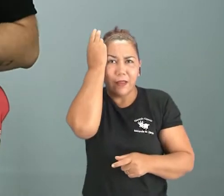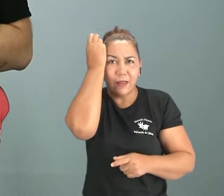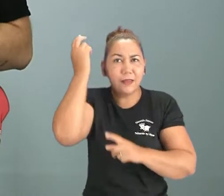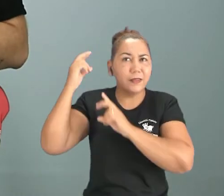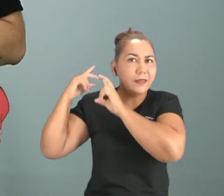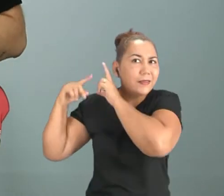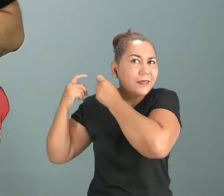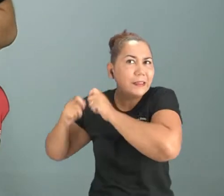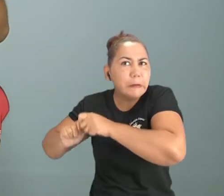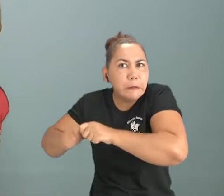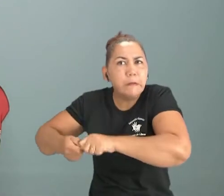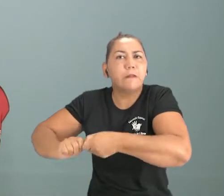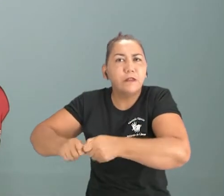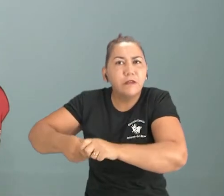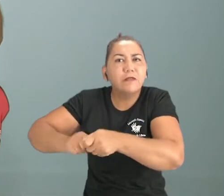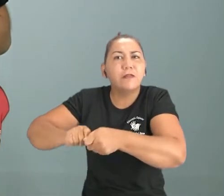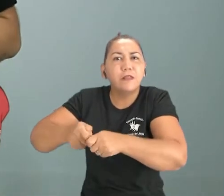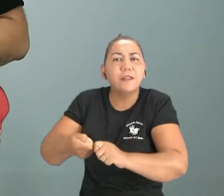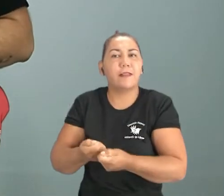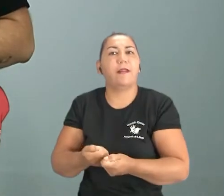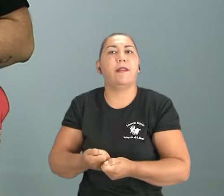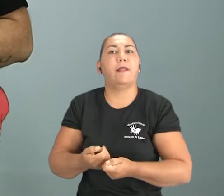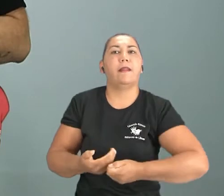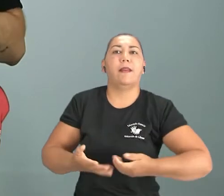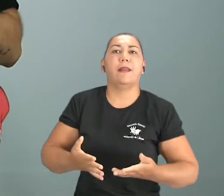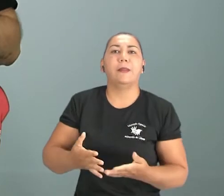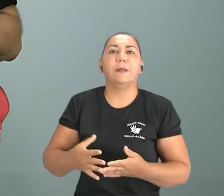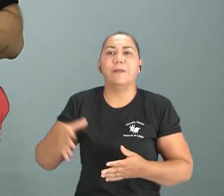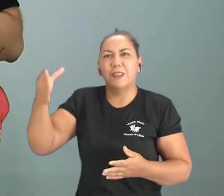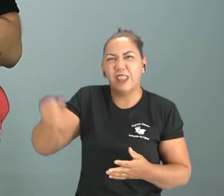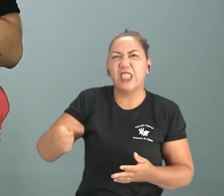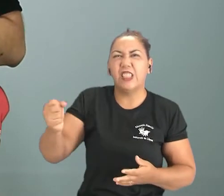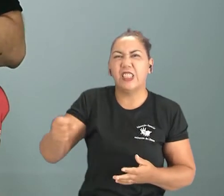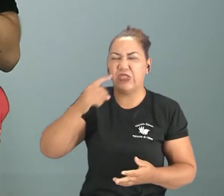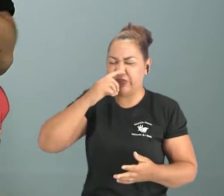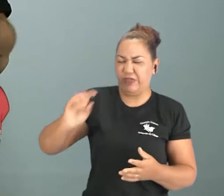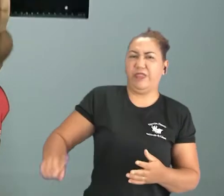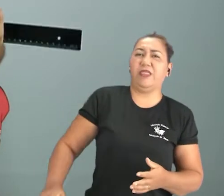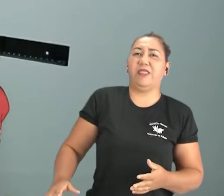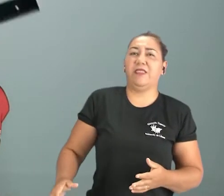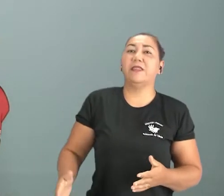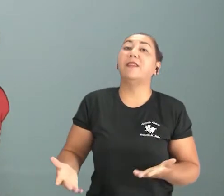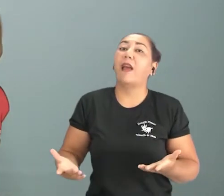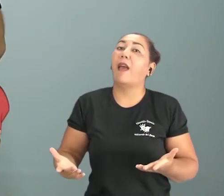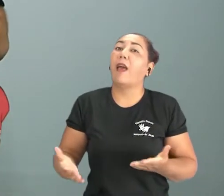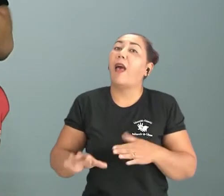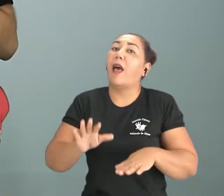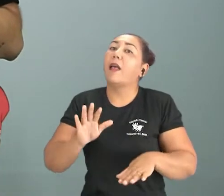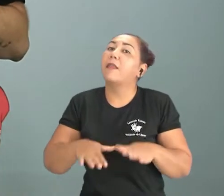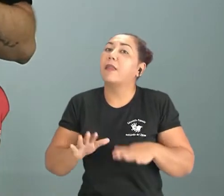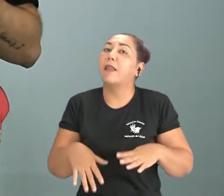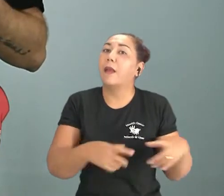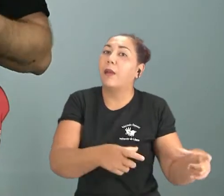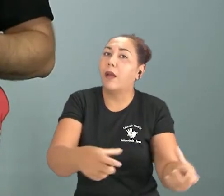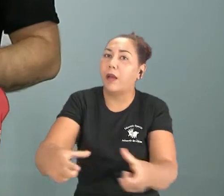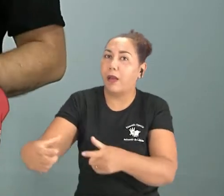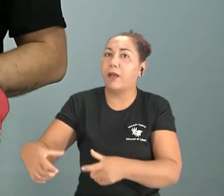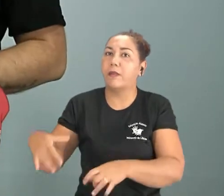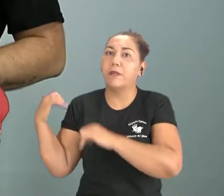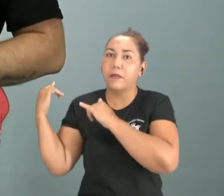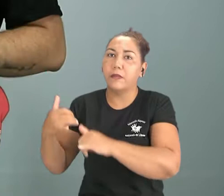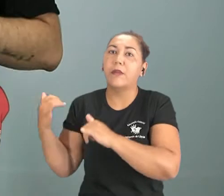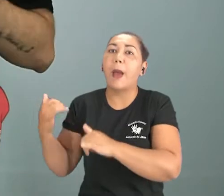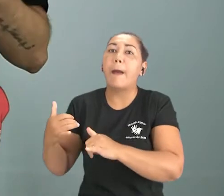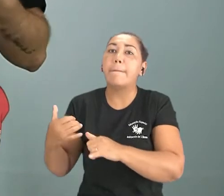que nem tá falando aqui as dando leite que dependendo da região essa lenda ela muda eles